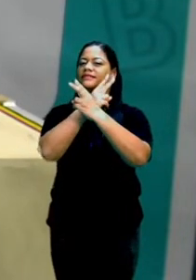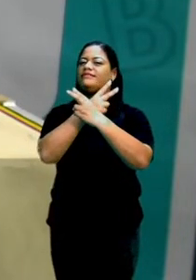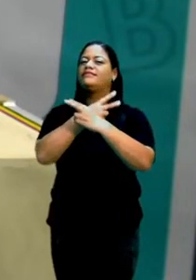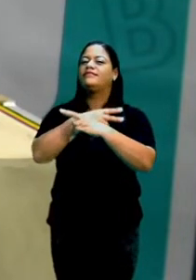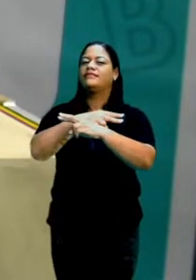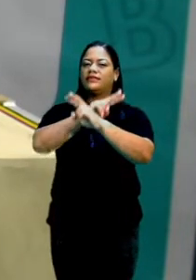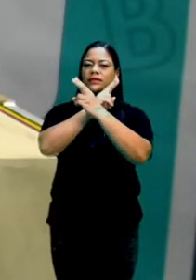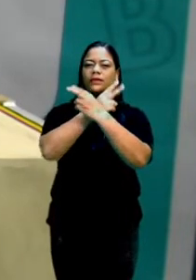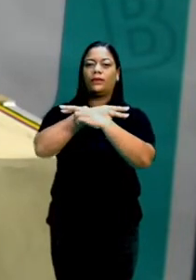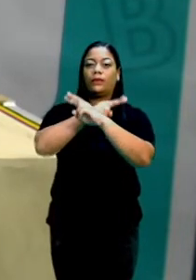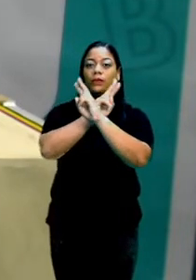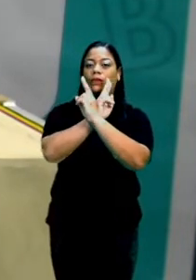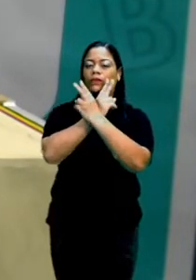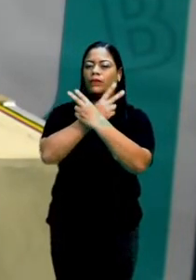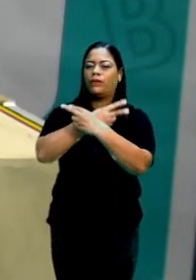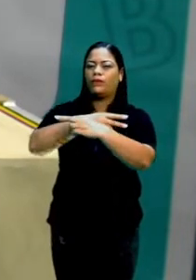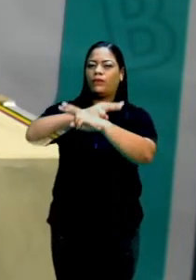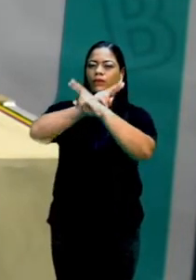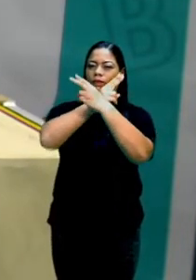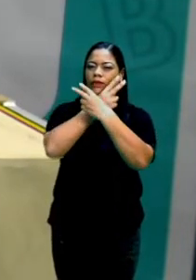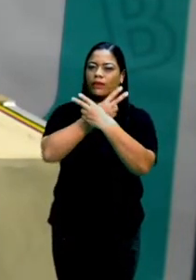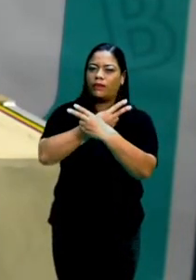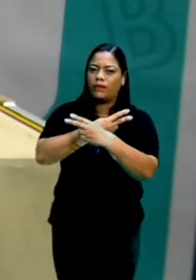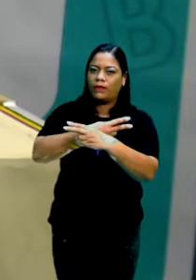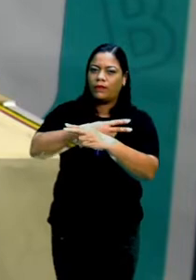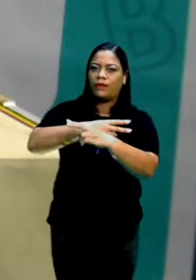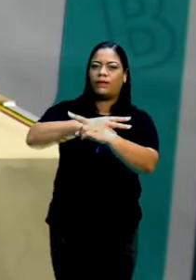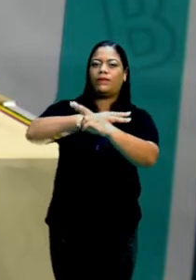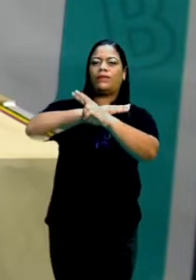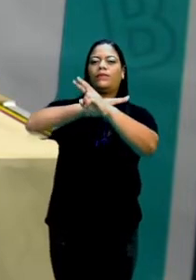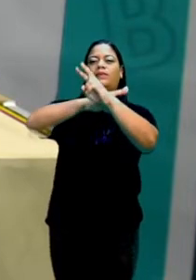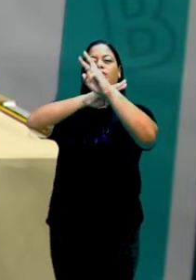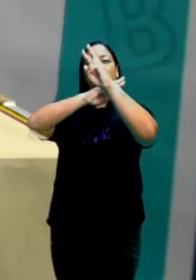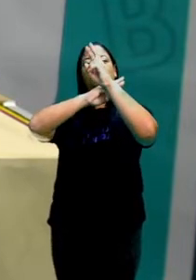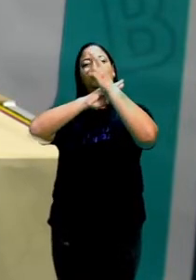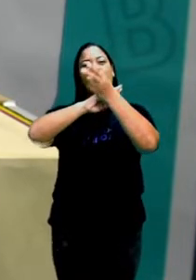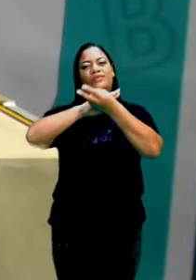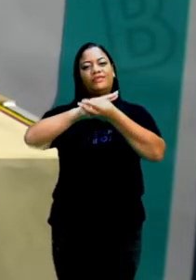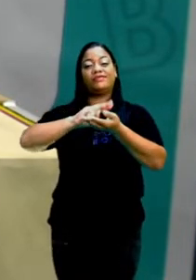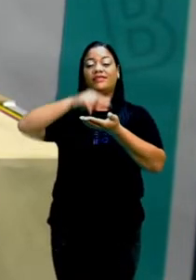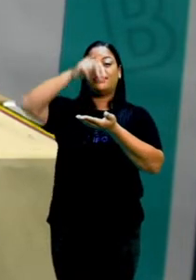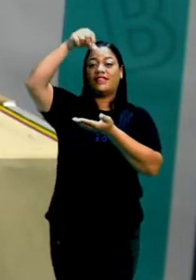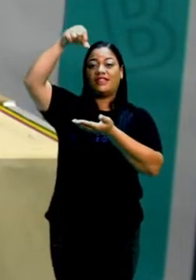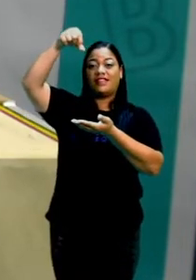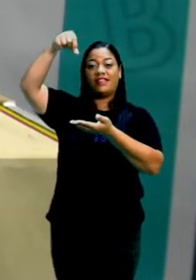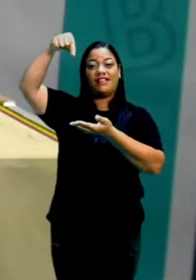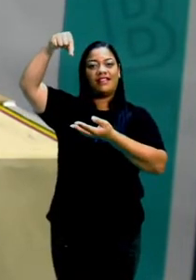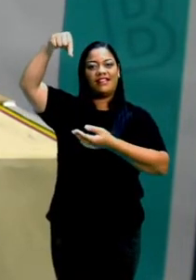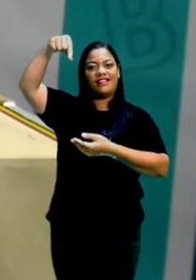vento soprou com mais força e lá se foi plim-plim.